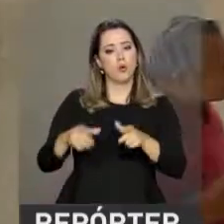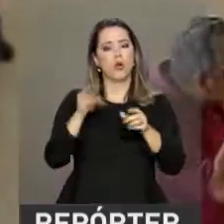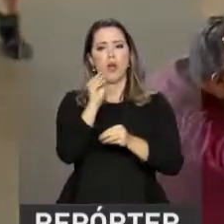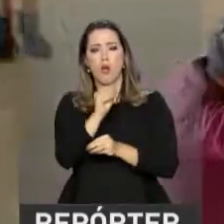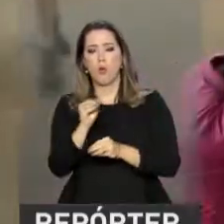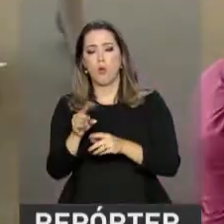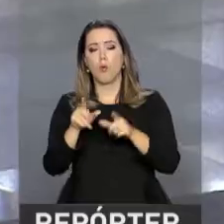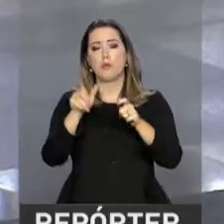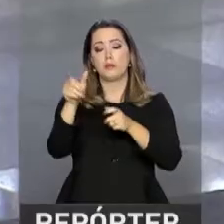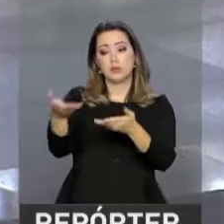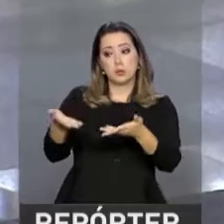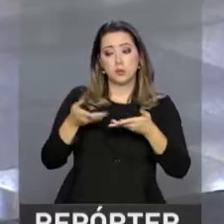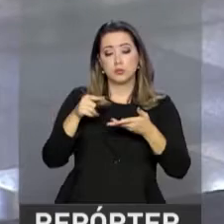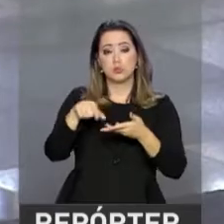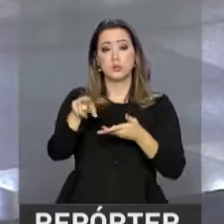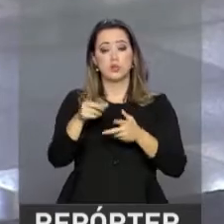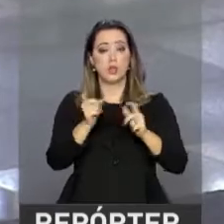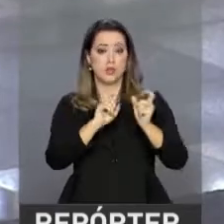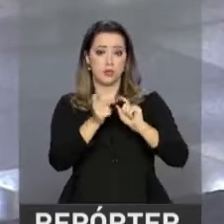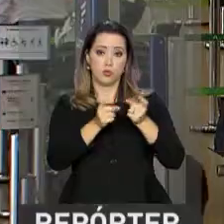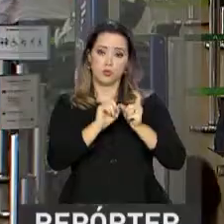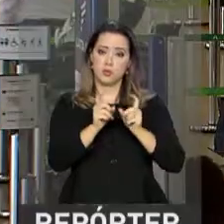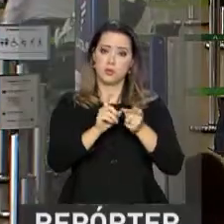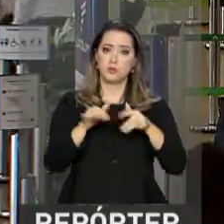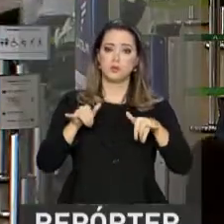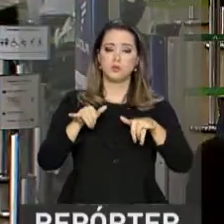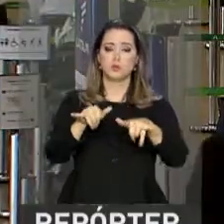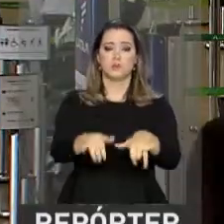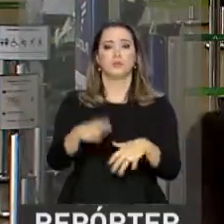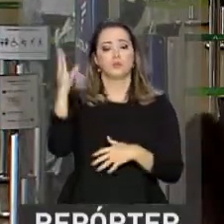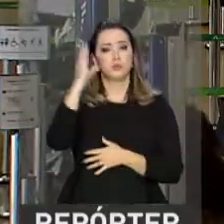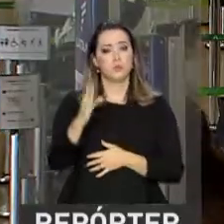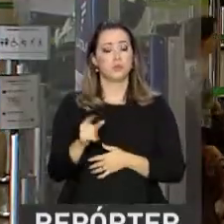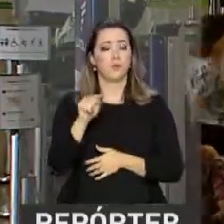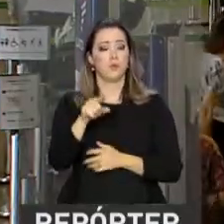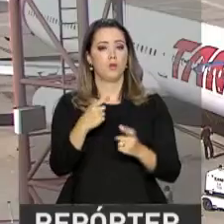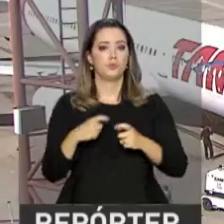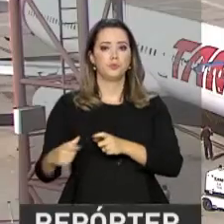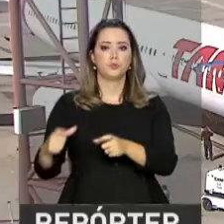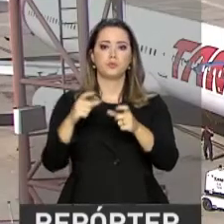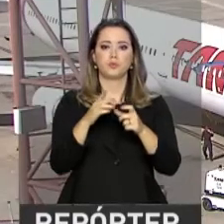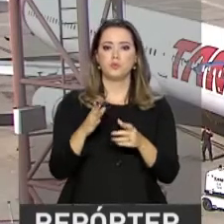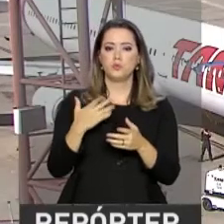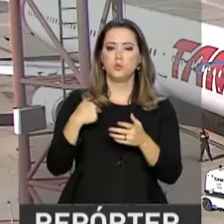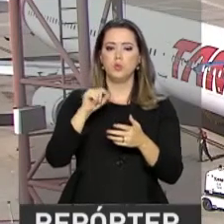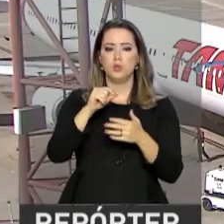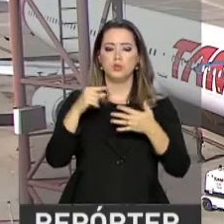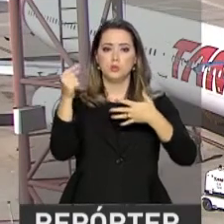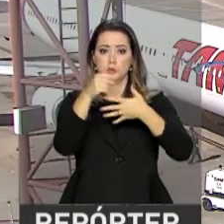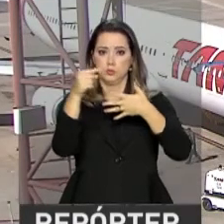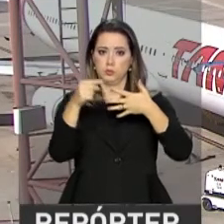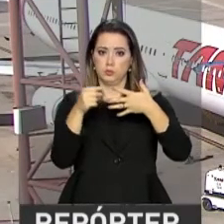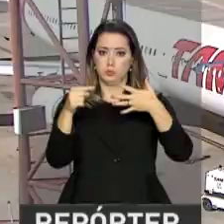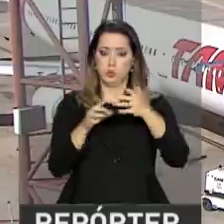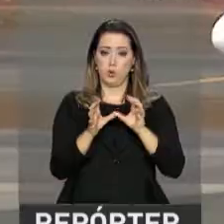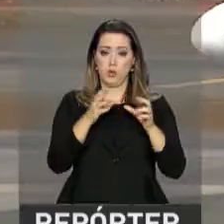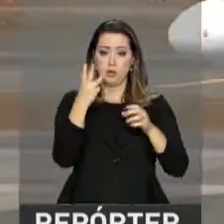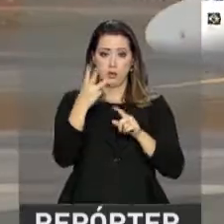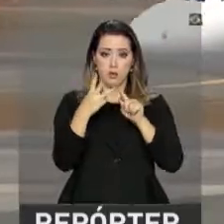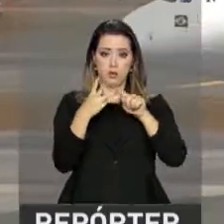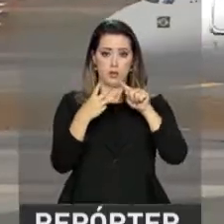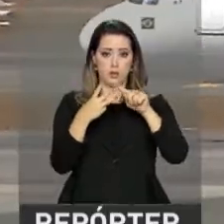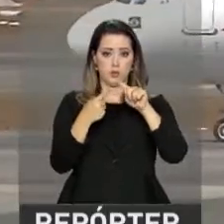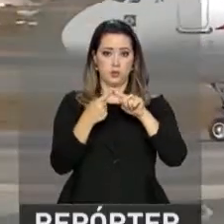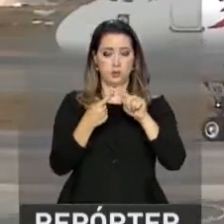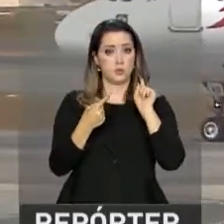serviços e gestão dos aeroportos brasileiros os terminais foram classificados em três categorias de